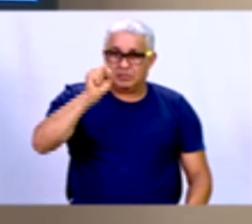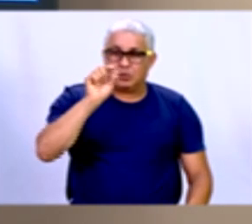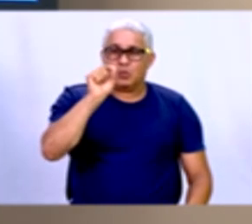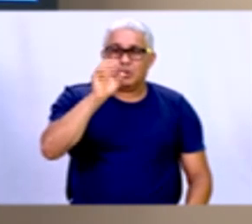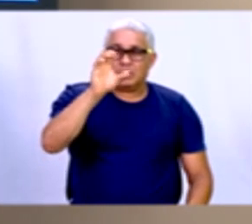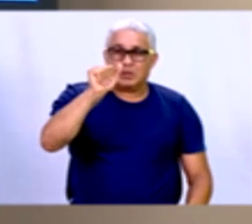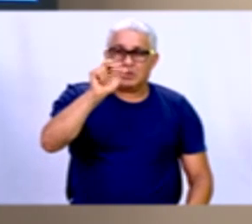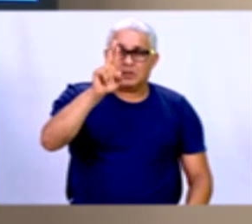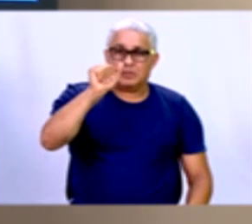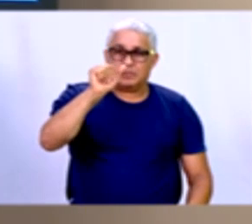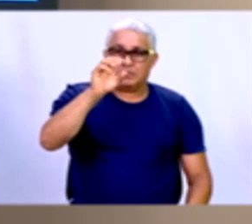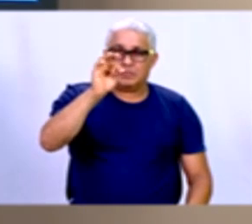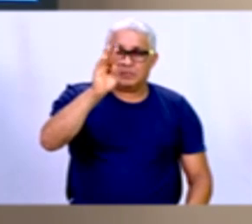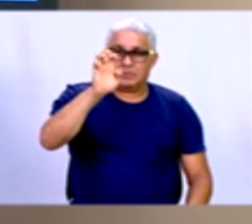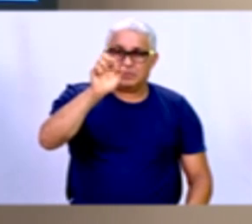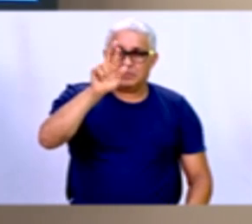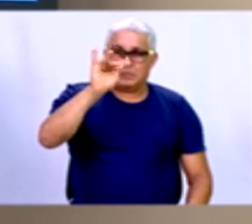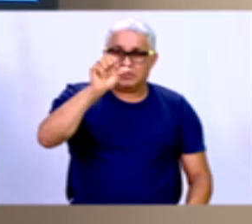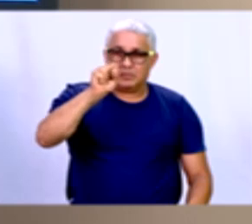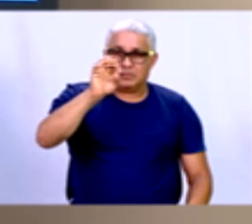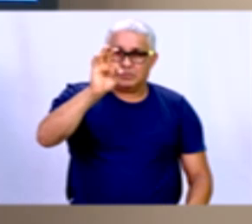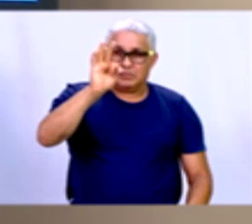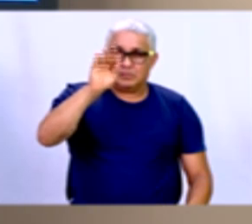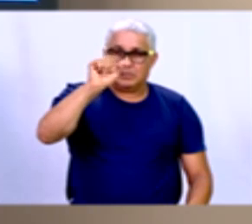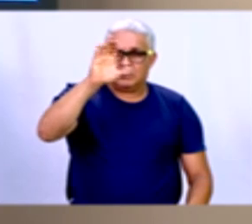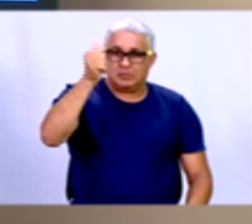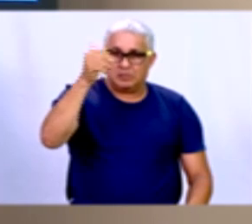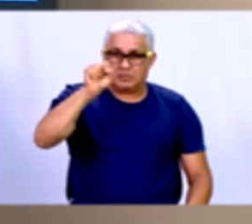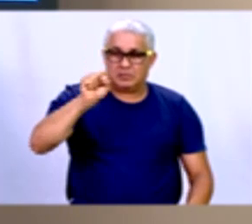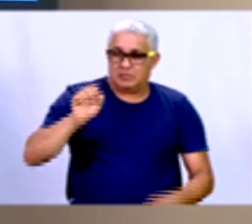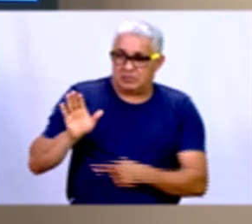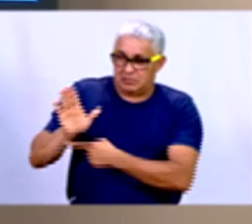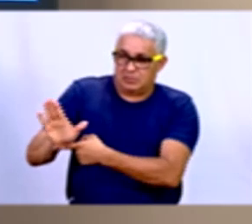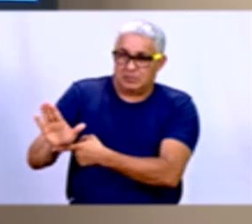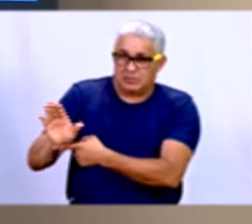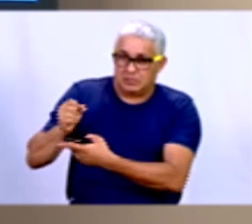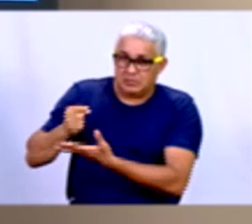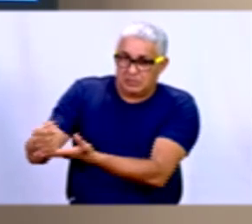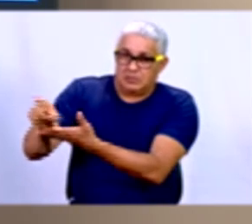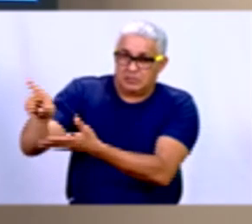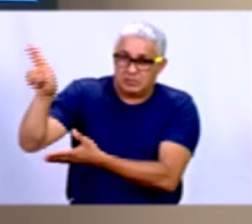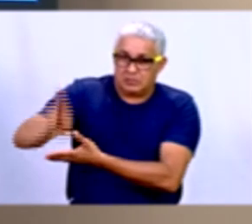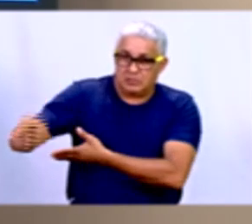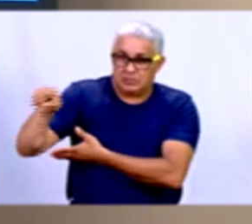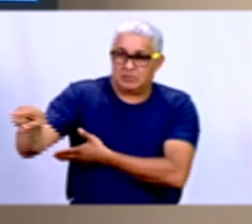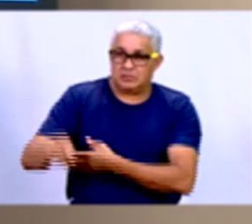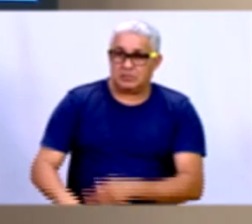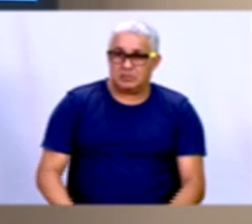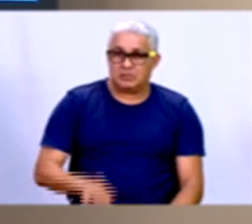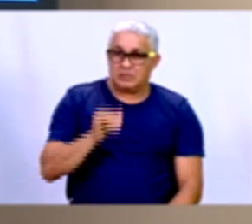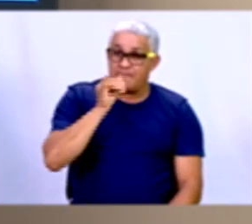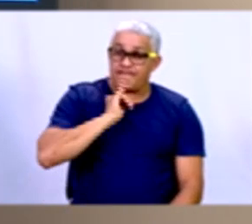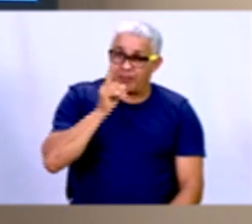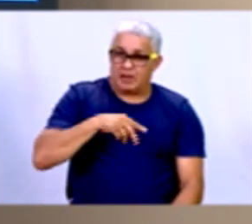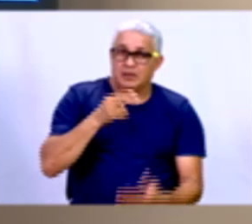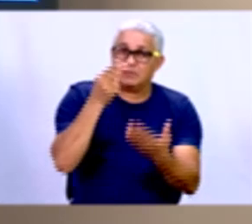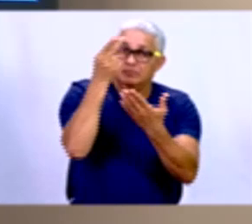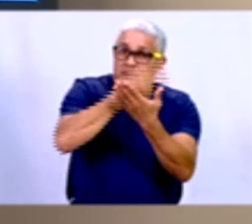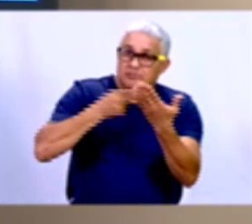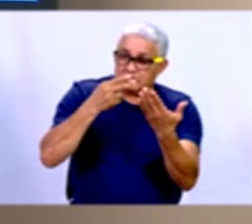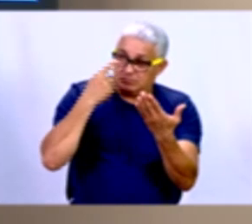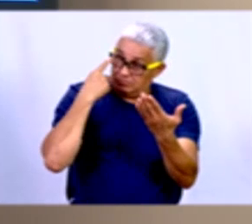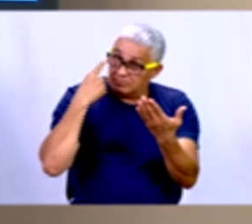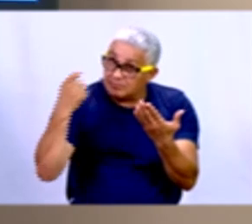que poderiam auxiliar os usuários, certo? Seriam, por exemplo, ícones